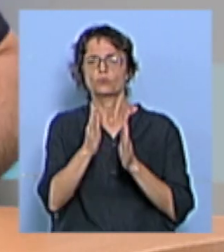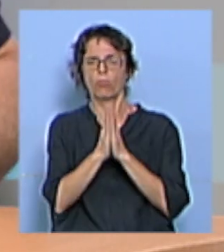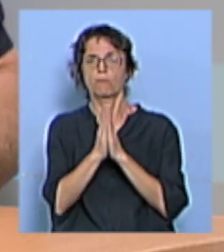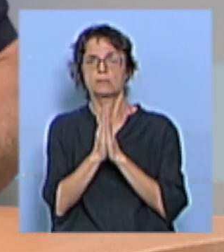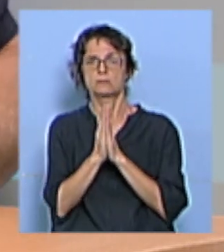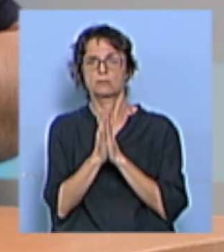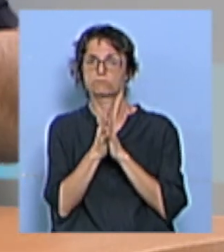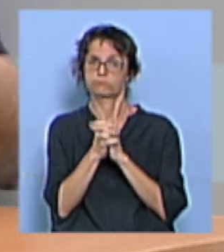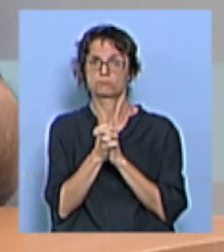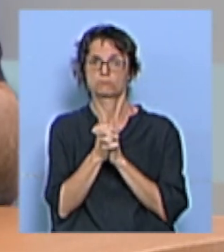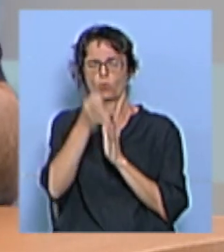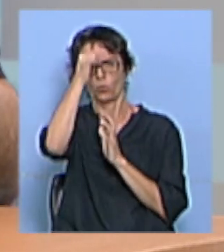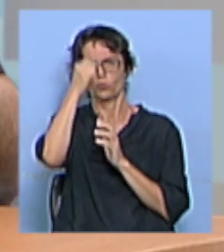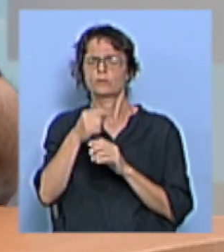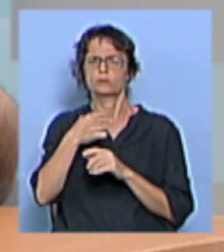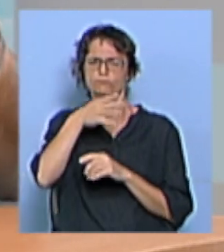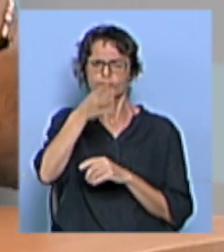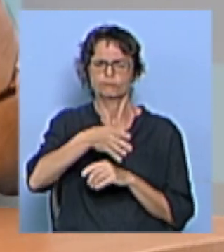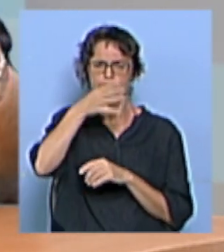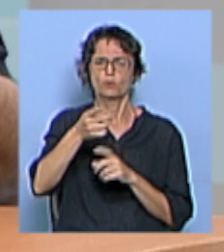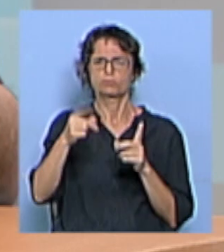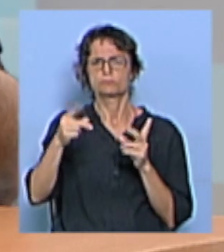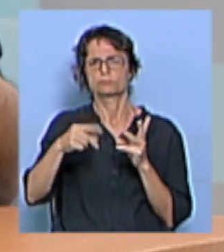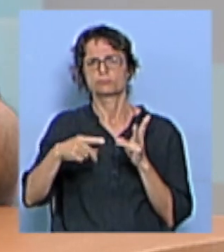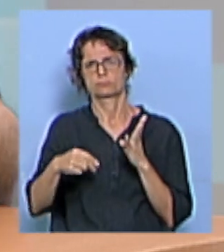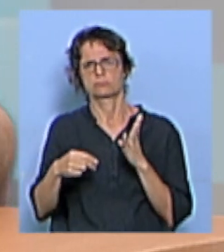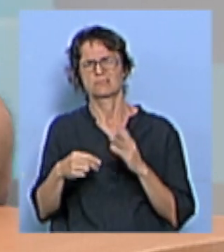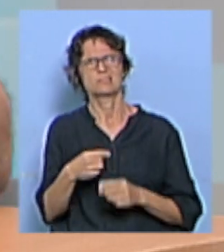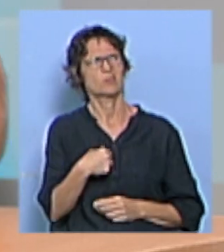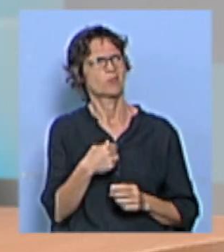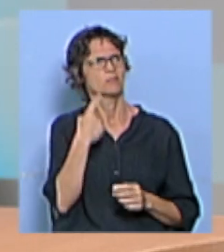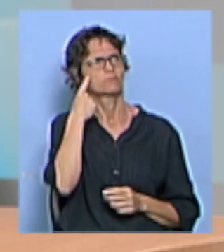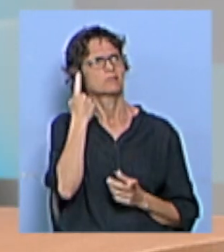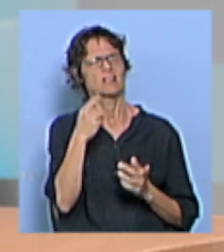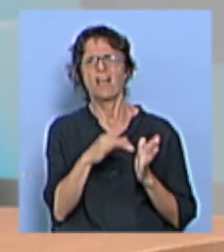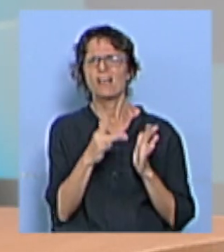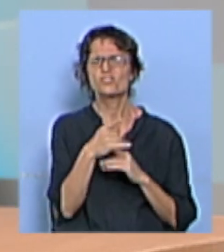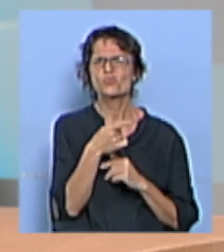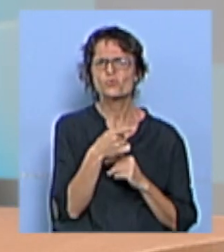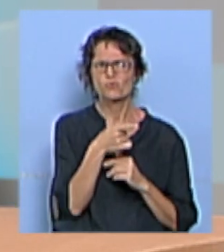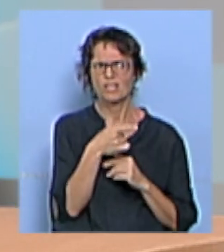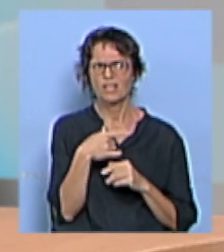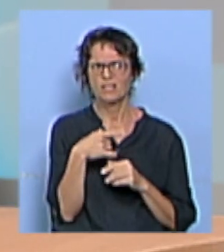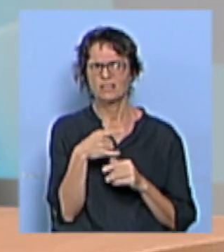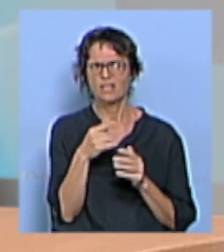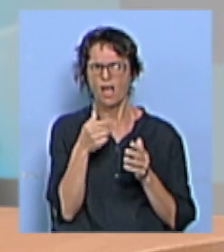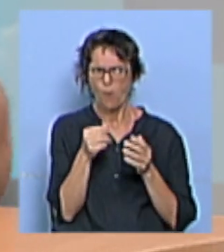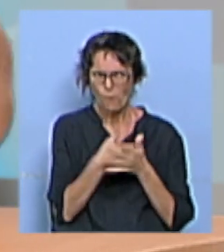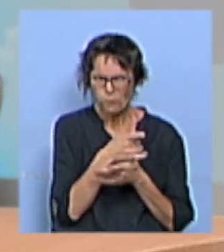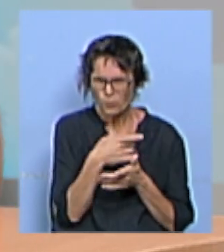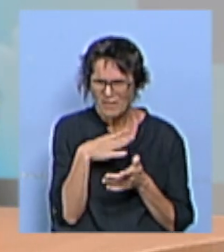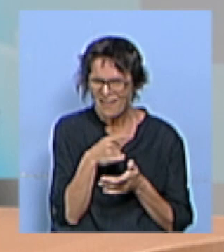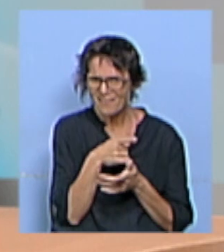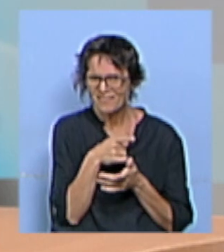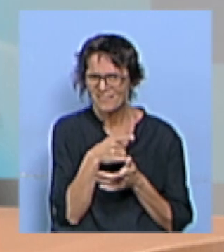Mas o que é isto? Então Jesus quis morrer, Jesus quis procurar, entregou-se voluntariamente. Isso é preciso ser muito bem entendido.